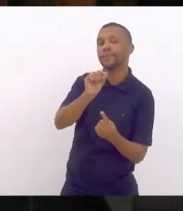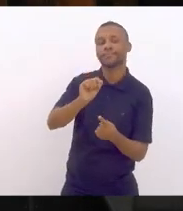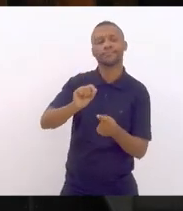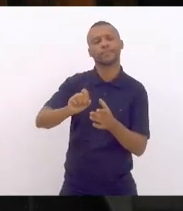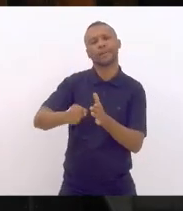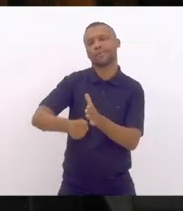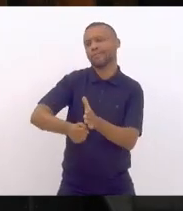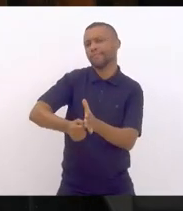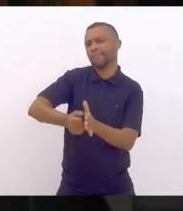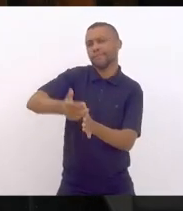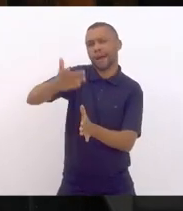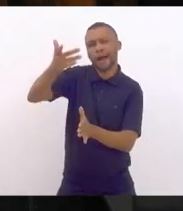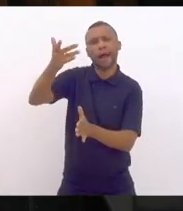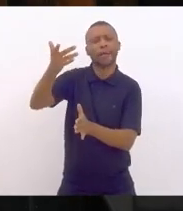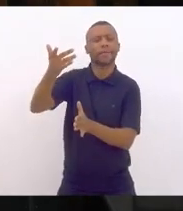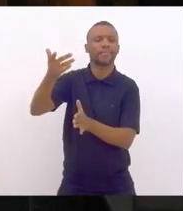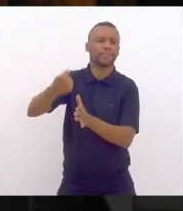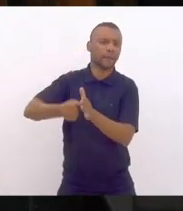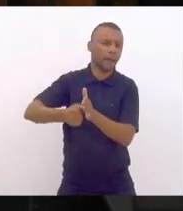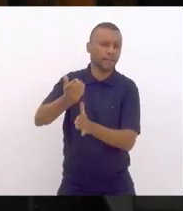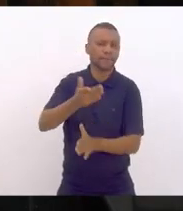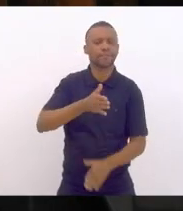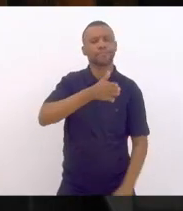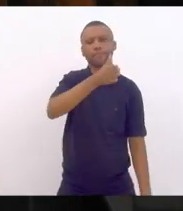diversas extrações ferroviárias